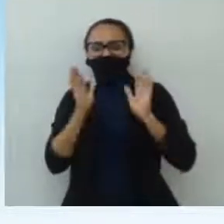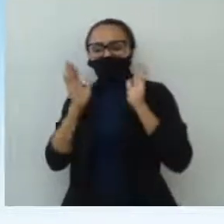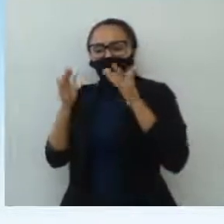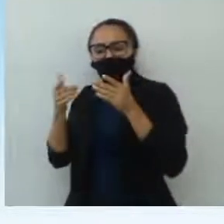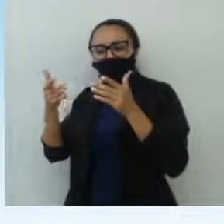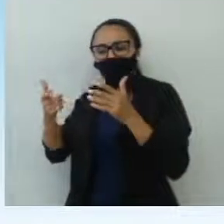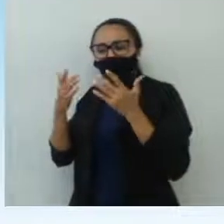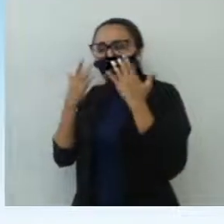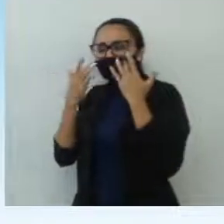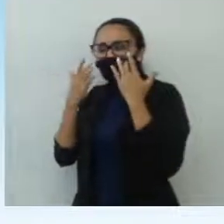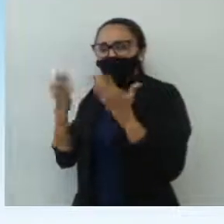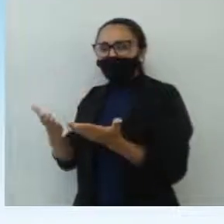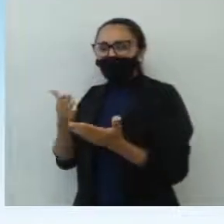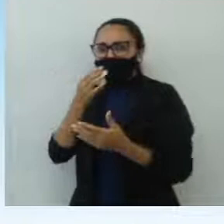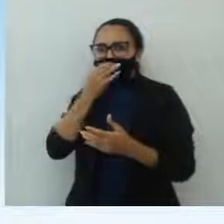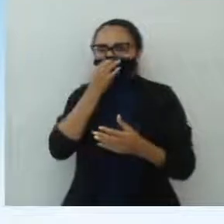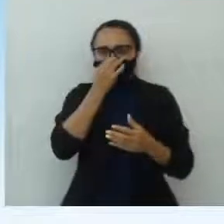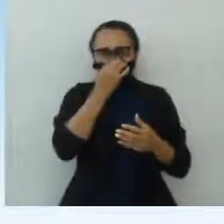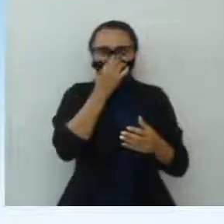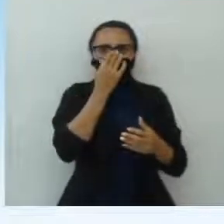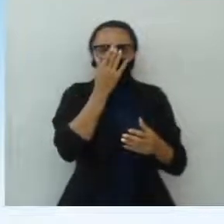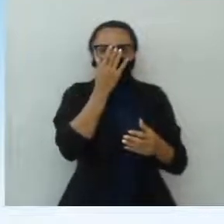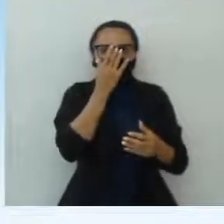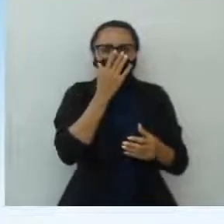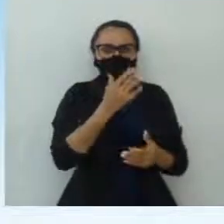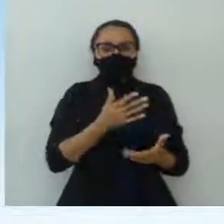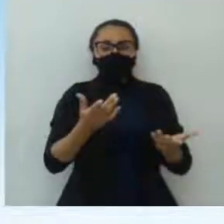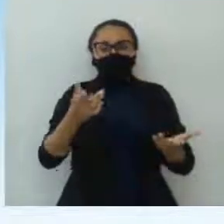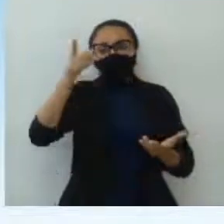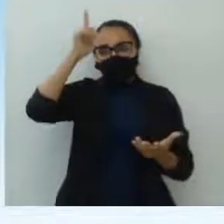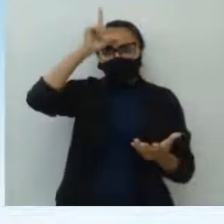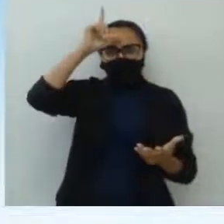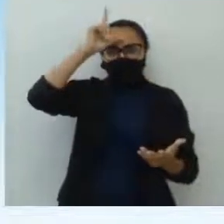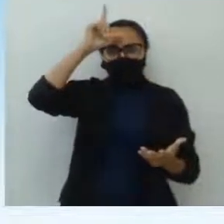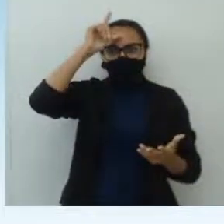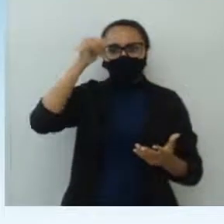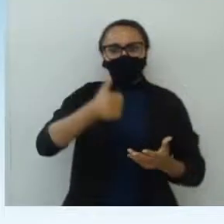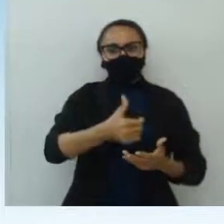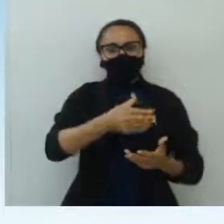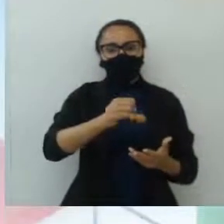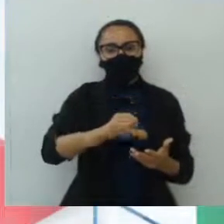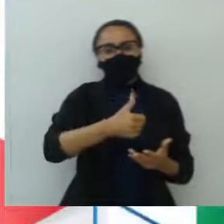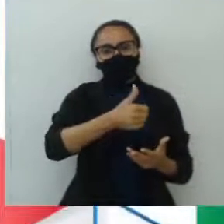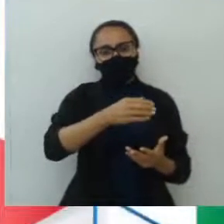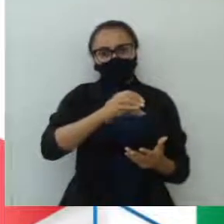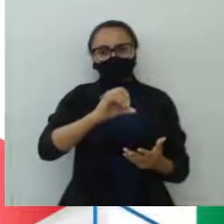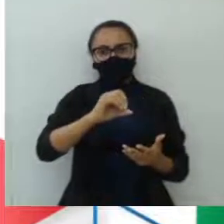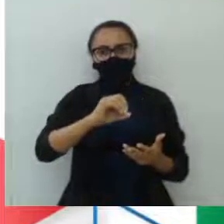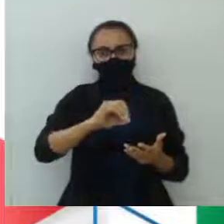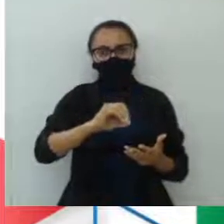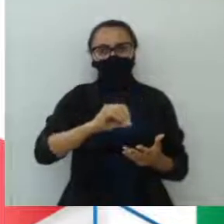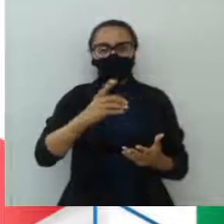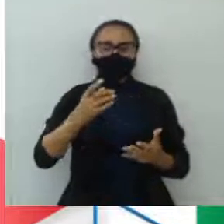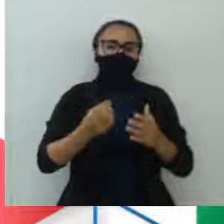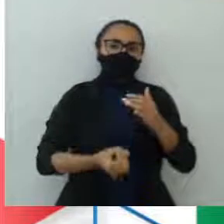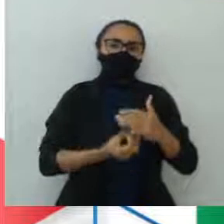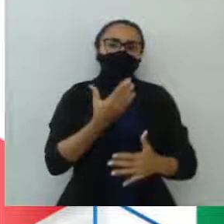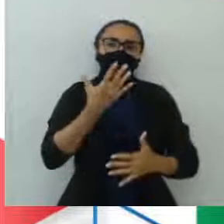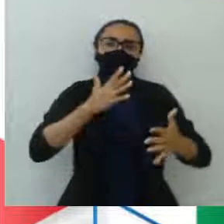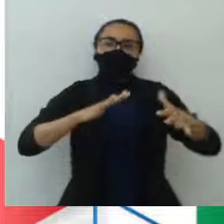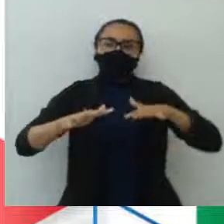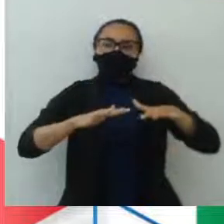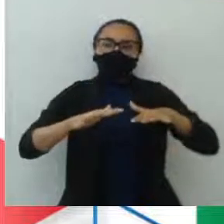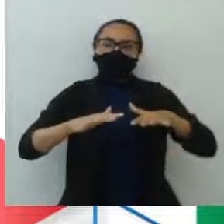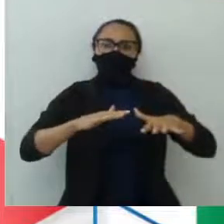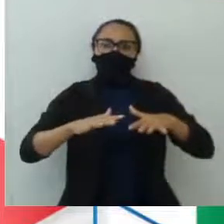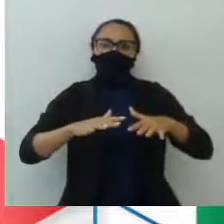teatro naturalista pedia. E aí na Alemanha, em 1910, por volta de 1910, surge um movimento que